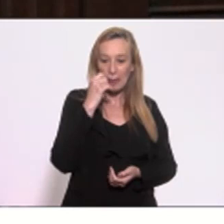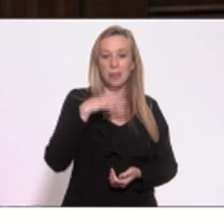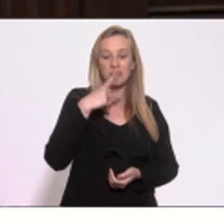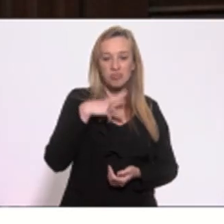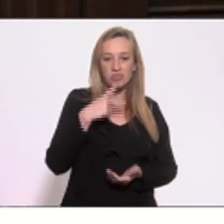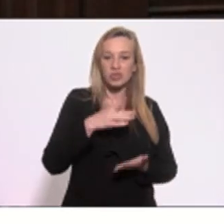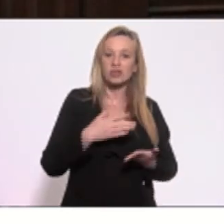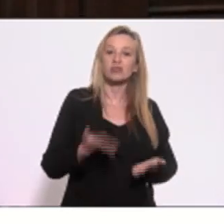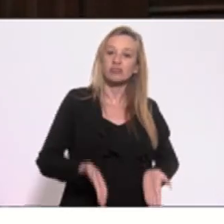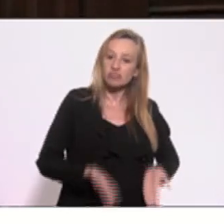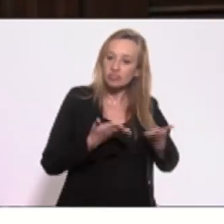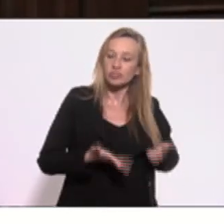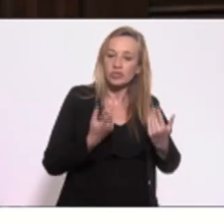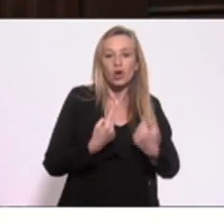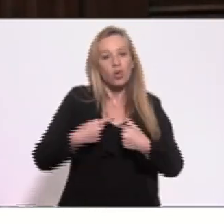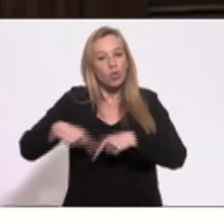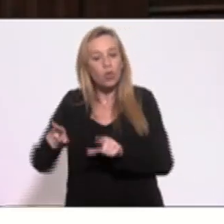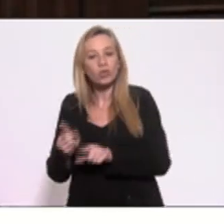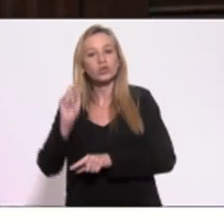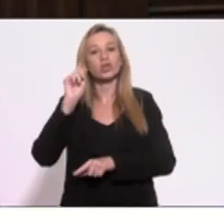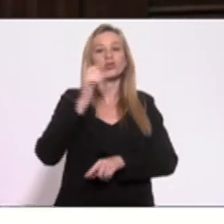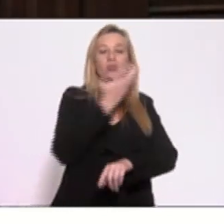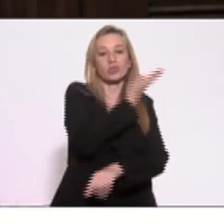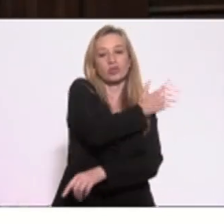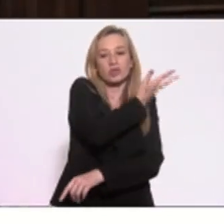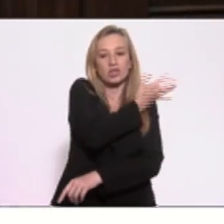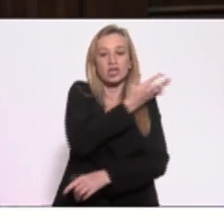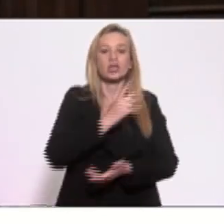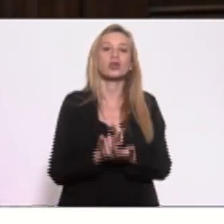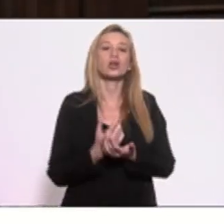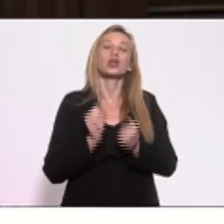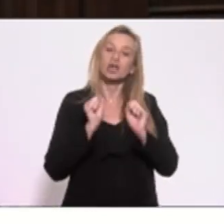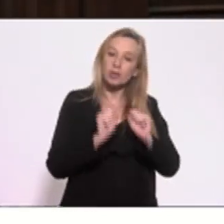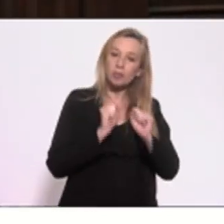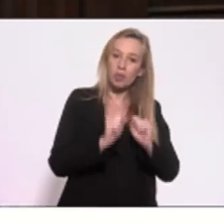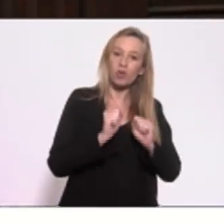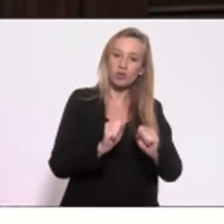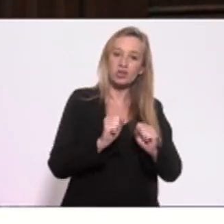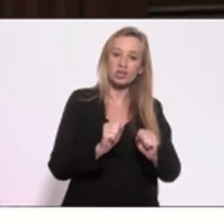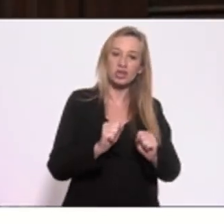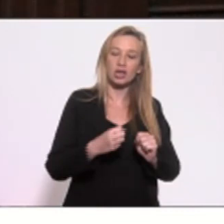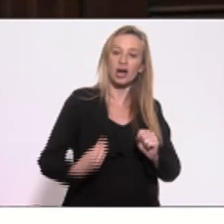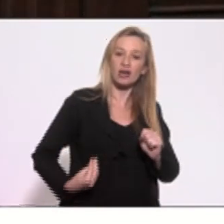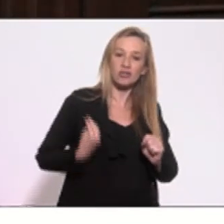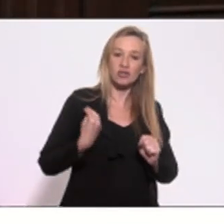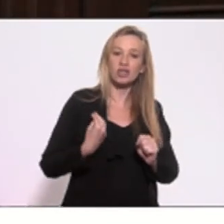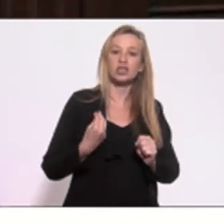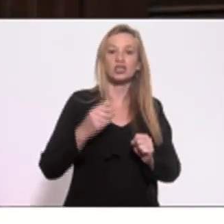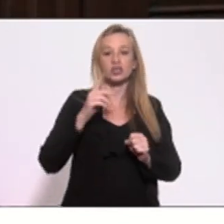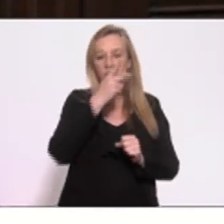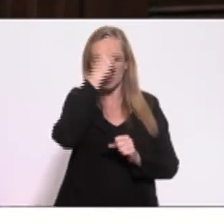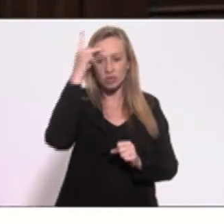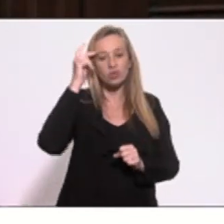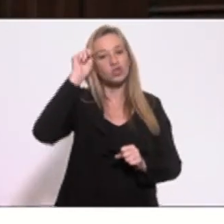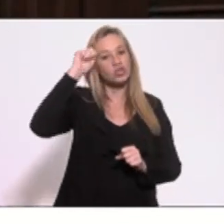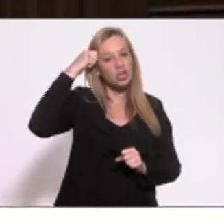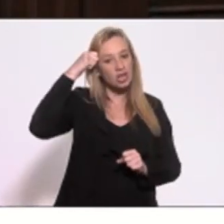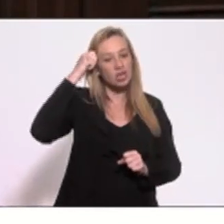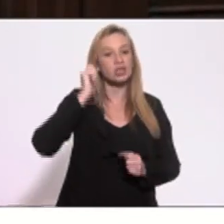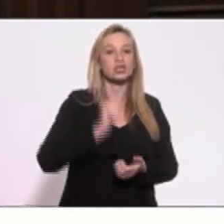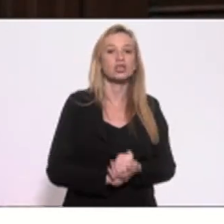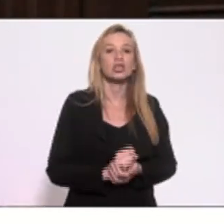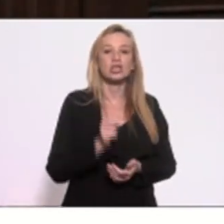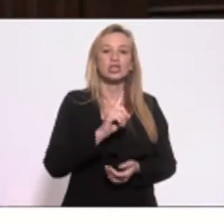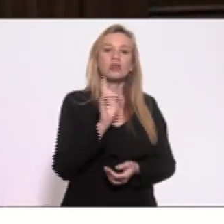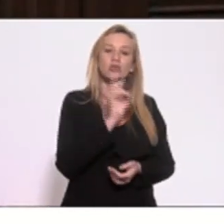iniciativas contra o racismo, iniciativas que possam colocar a vida de negros e negras, e não só